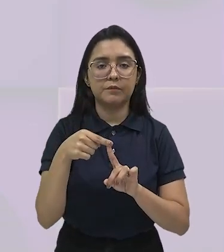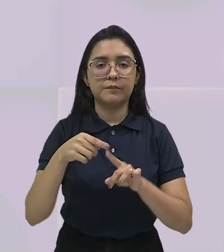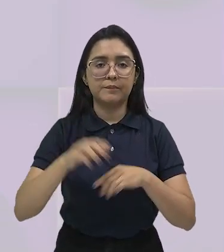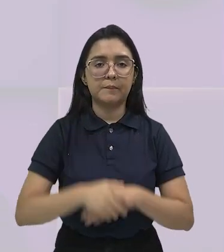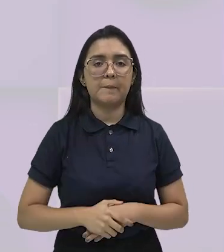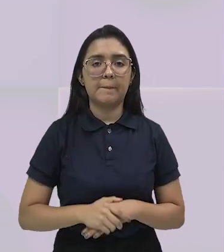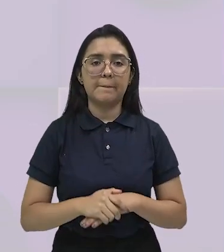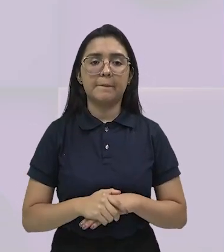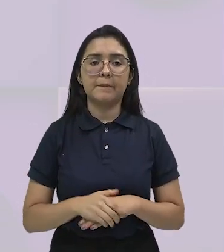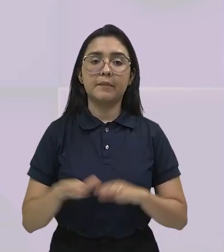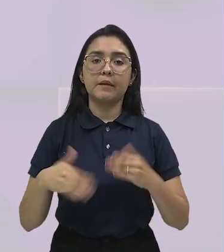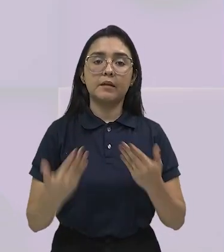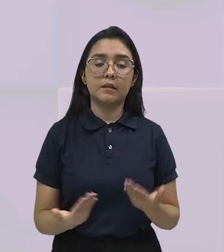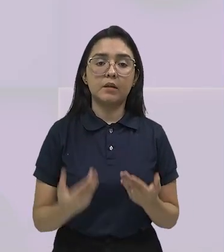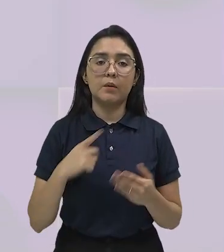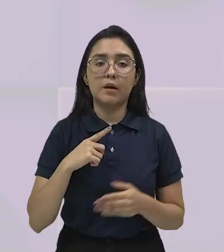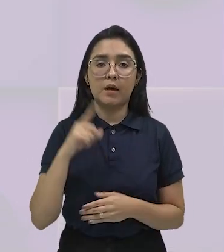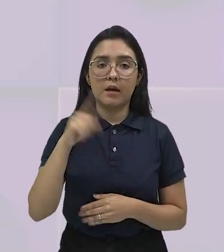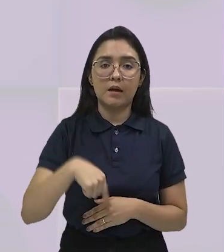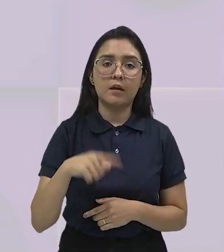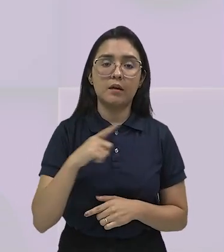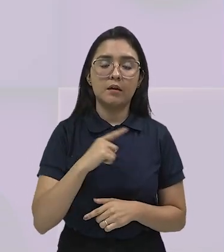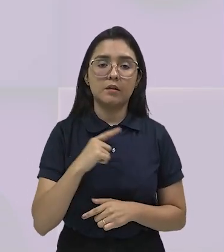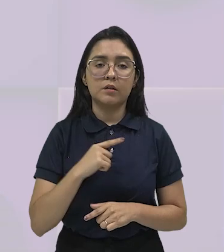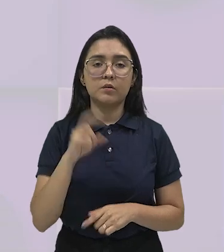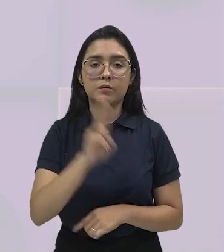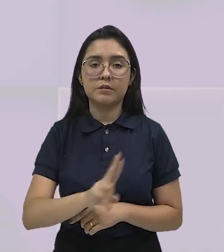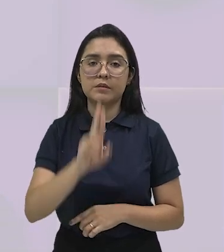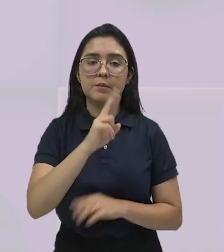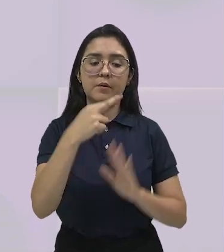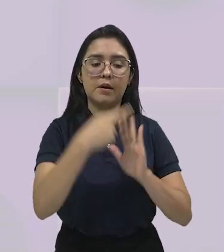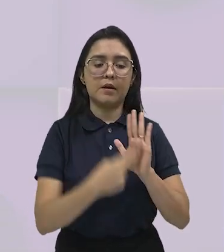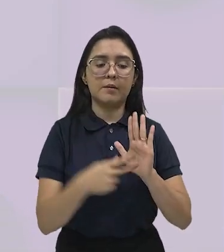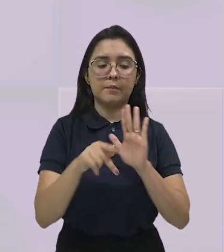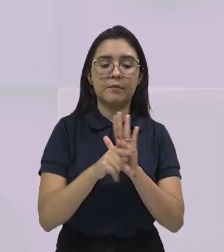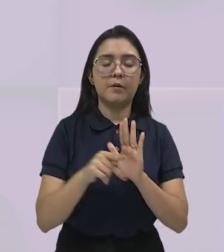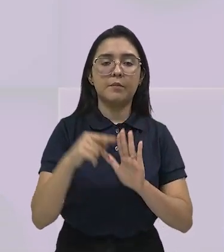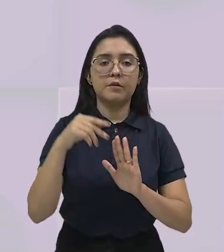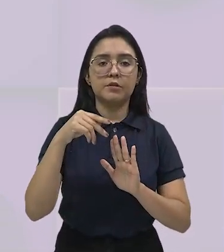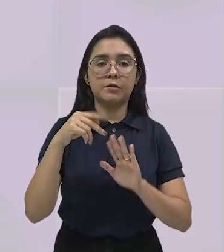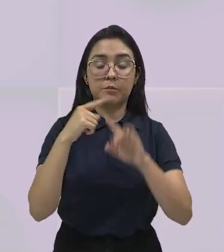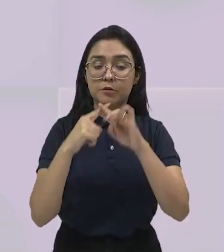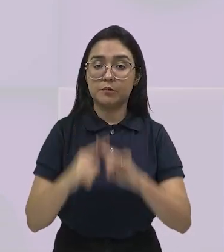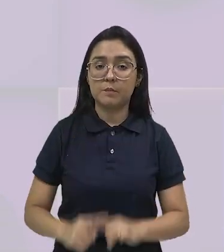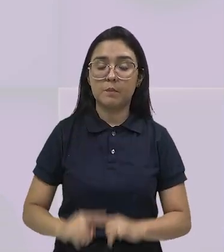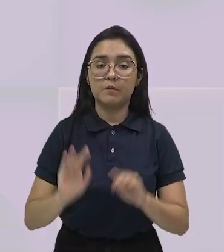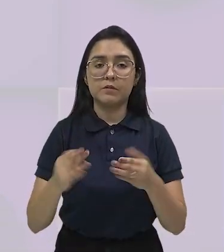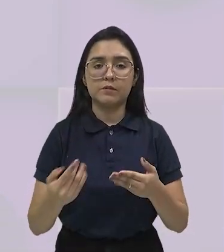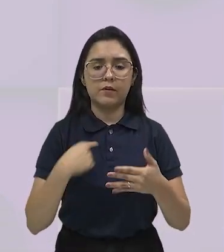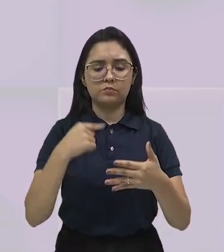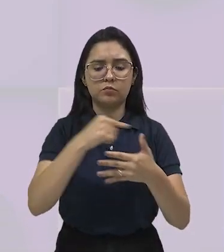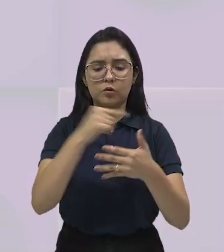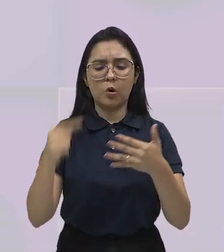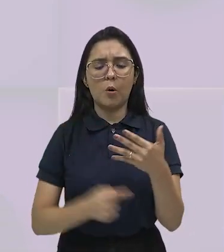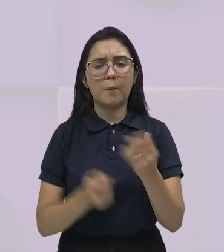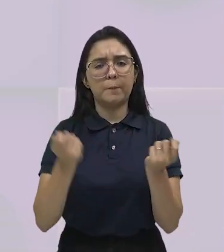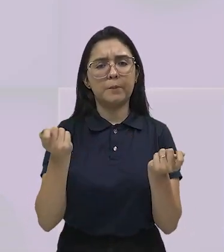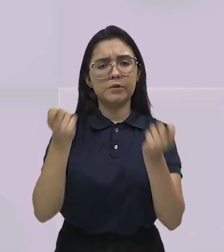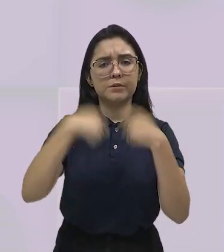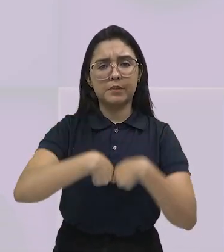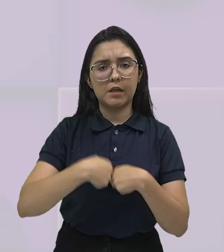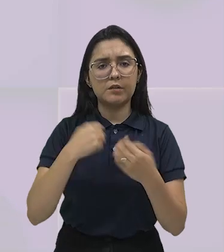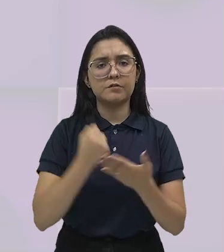Então é dessa forma que entra o princípio multiplicativo. Você, diante dessas possibilidades aí toda,